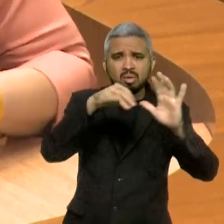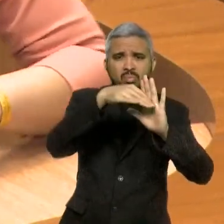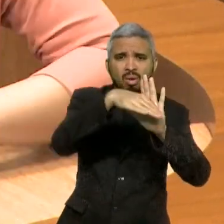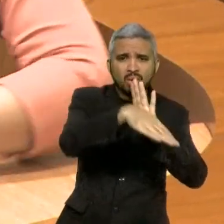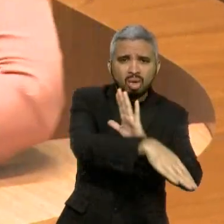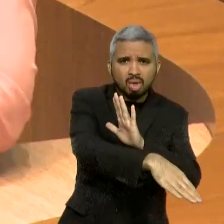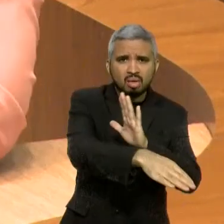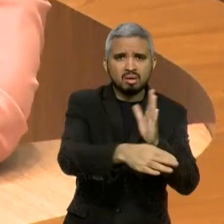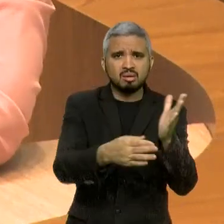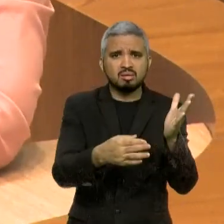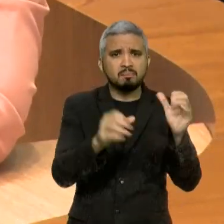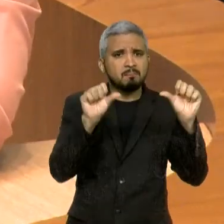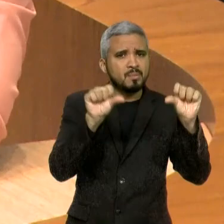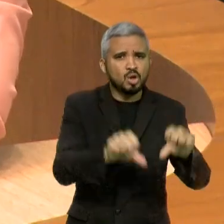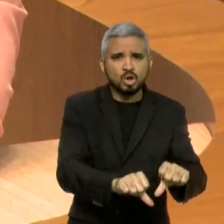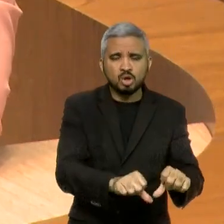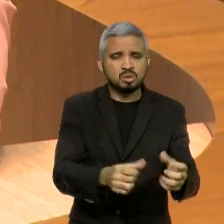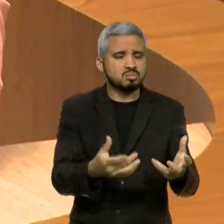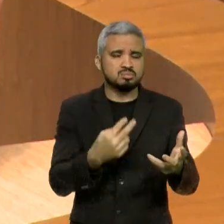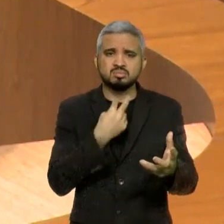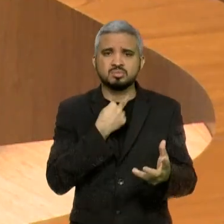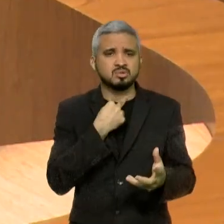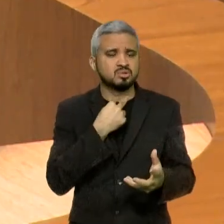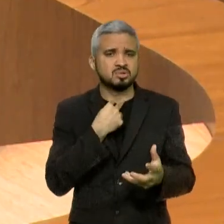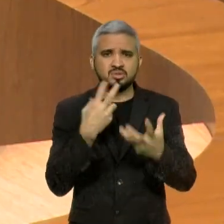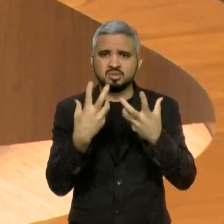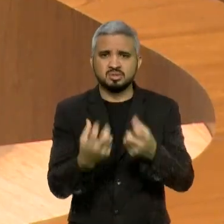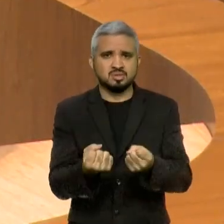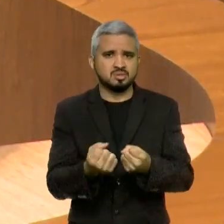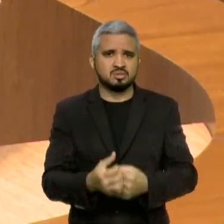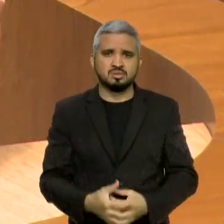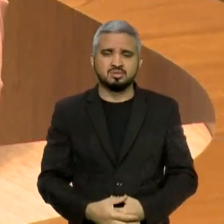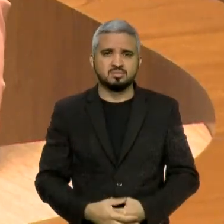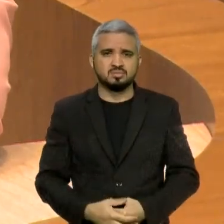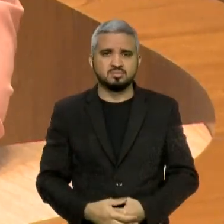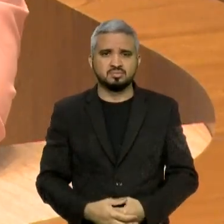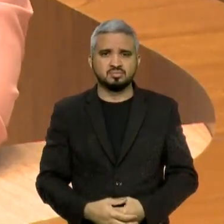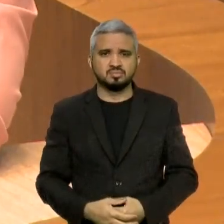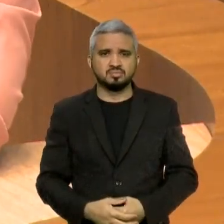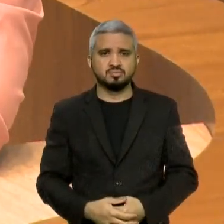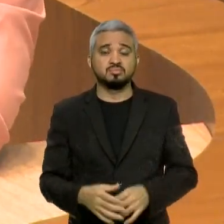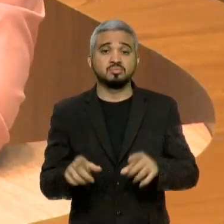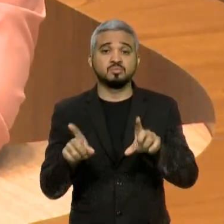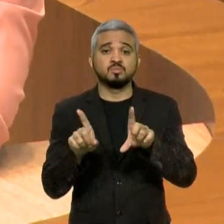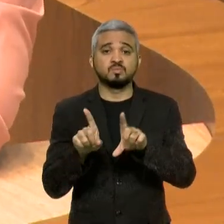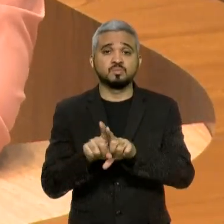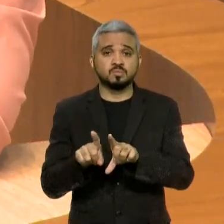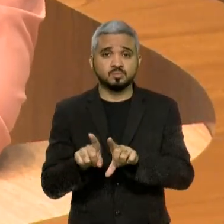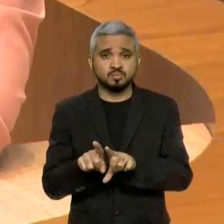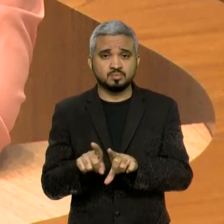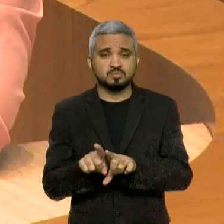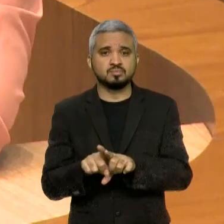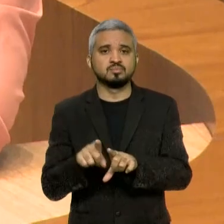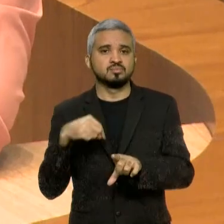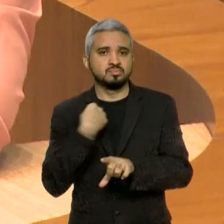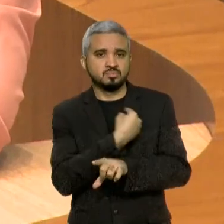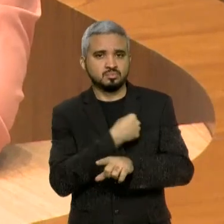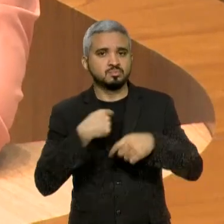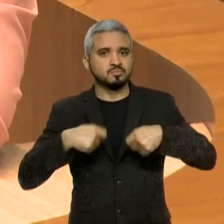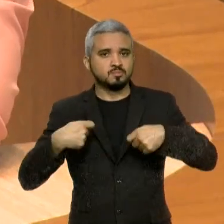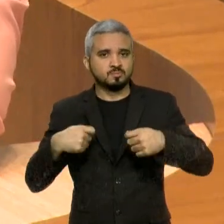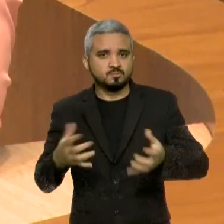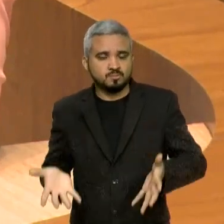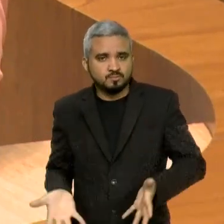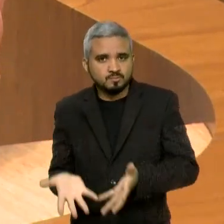mais nos conformar em relação a isso e para finalizar dizer que além da gente incentivar esse desenvolvimento